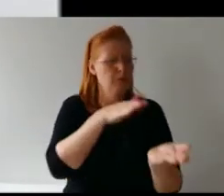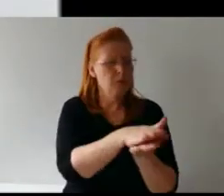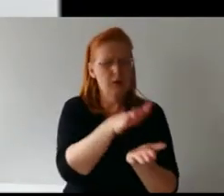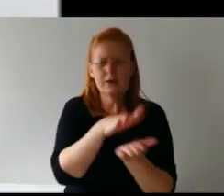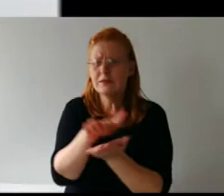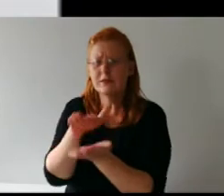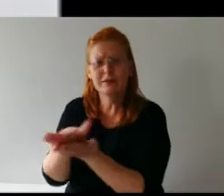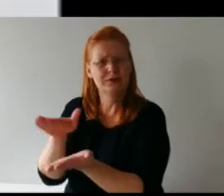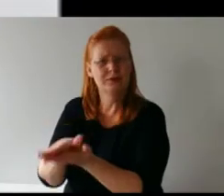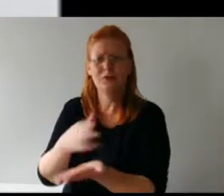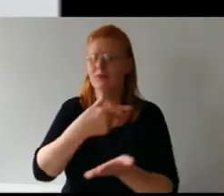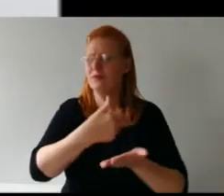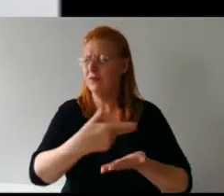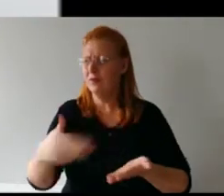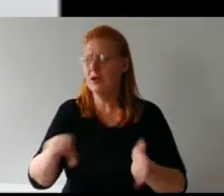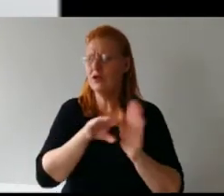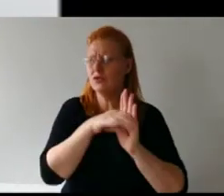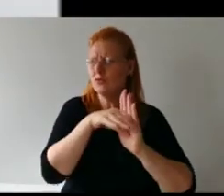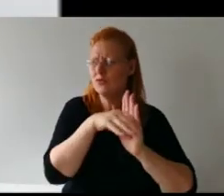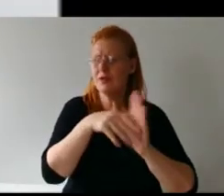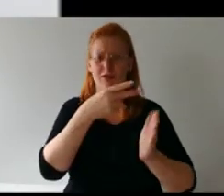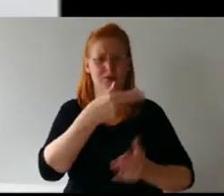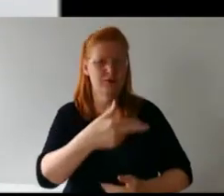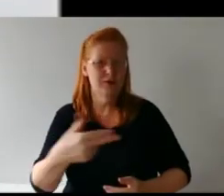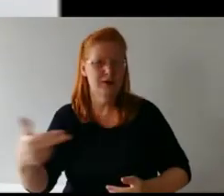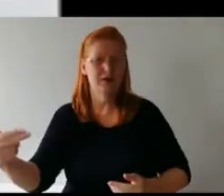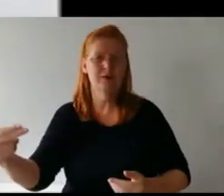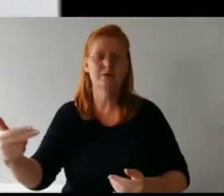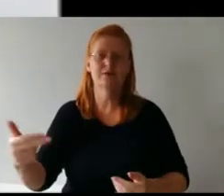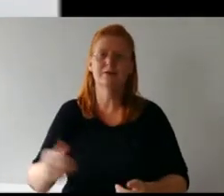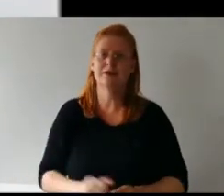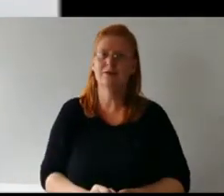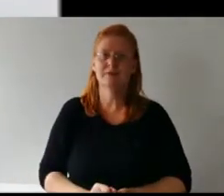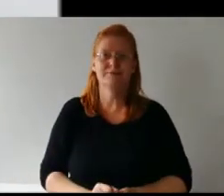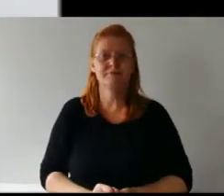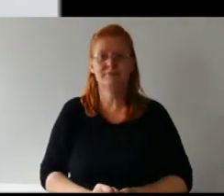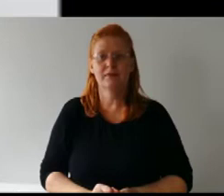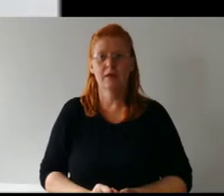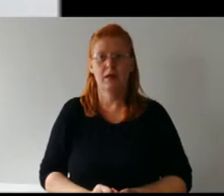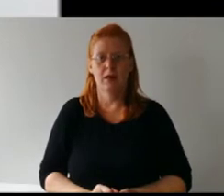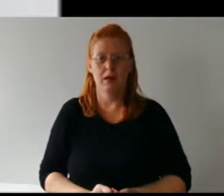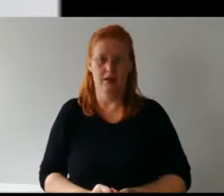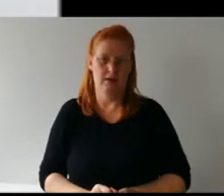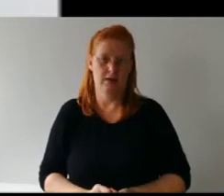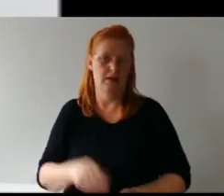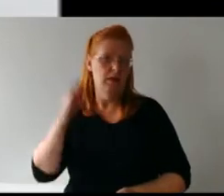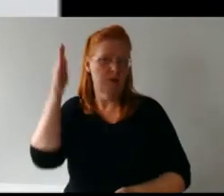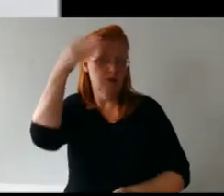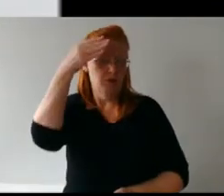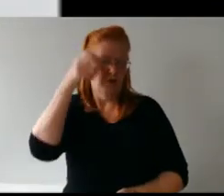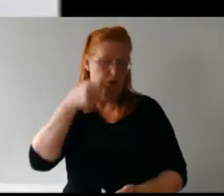criador de várias obras repletas de conceitos, no entanto,